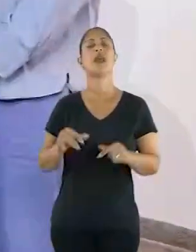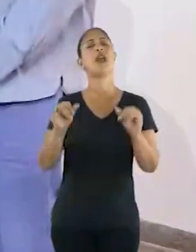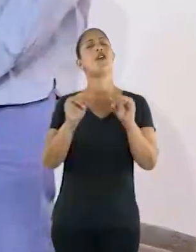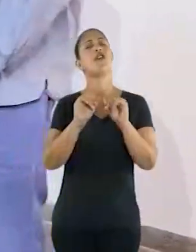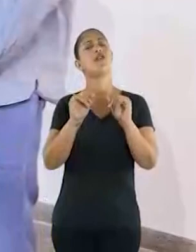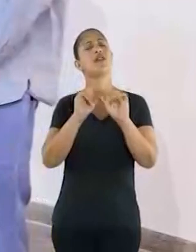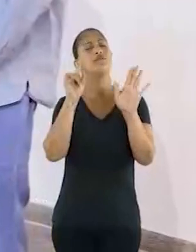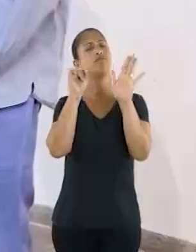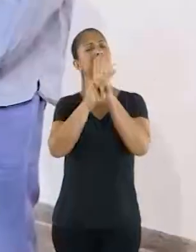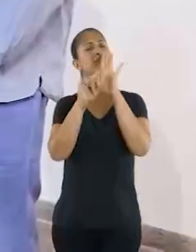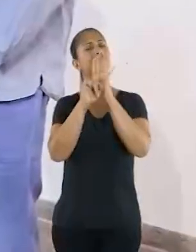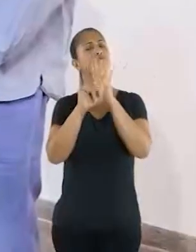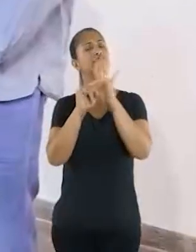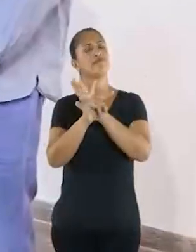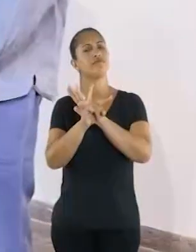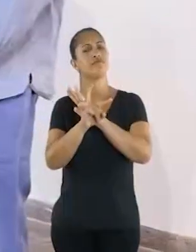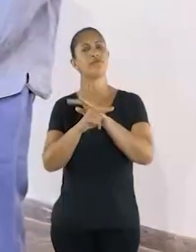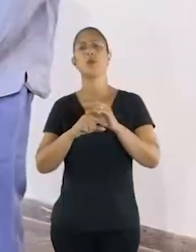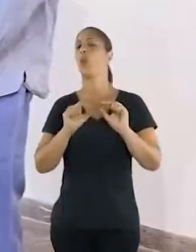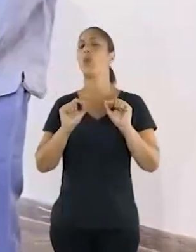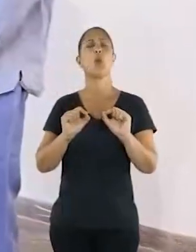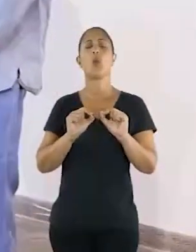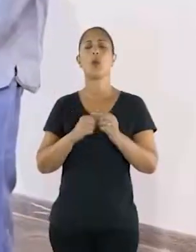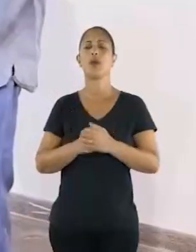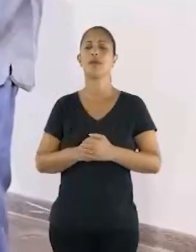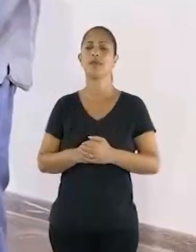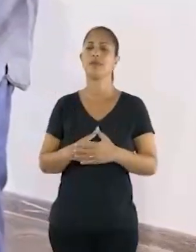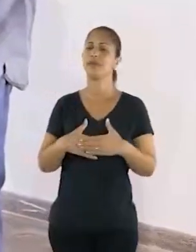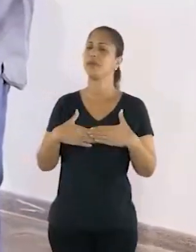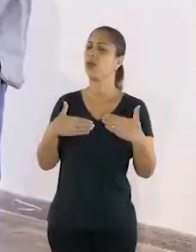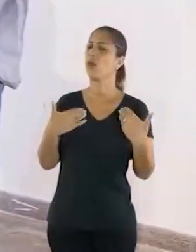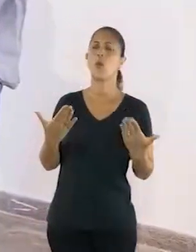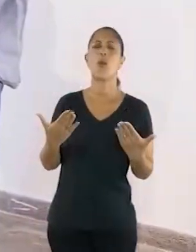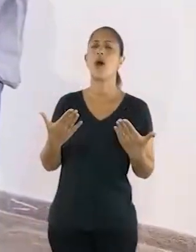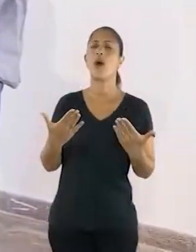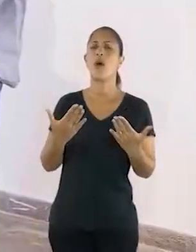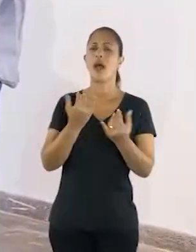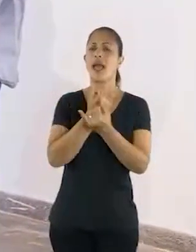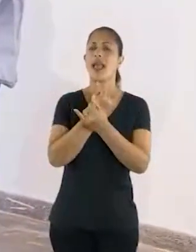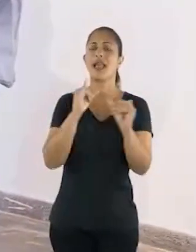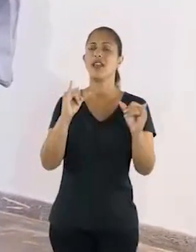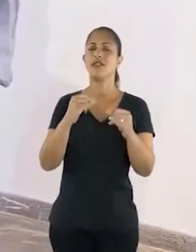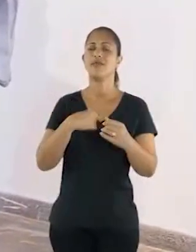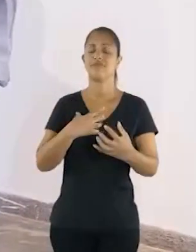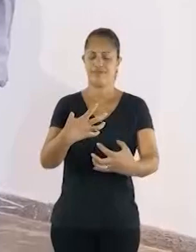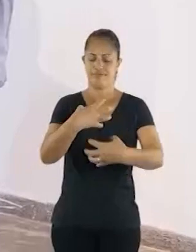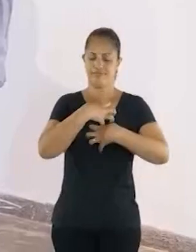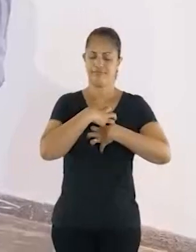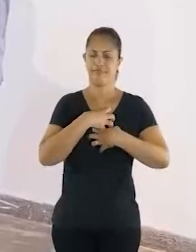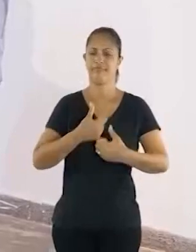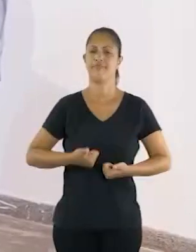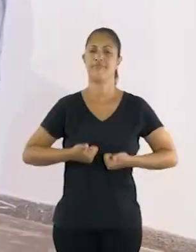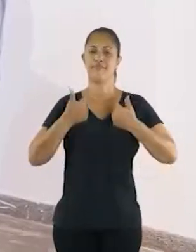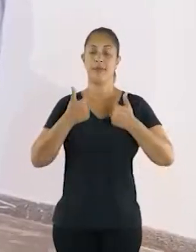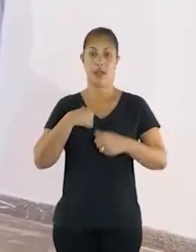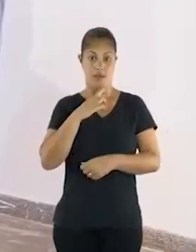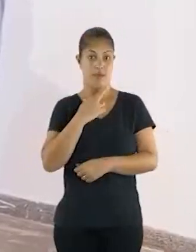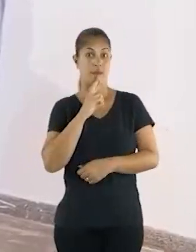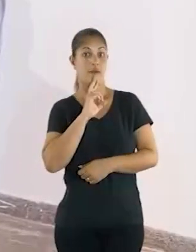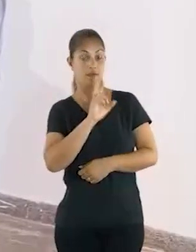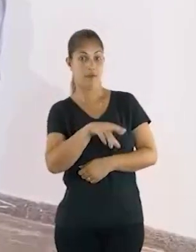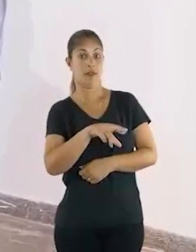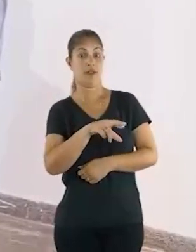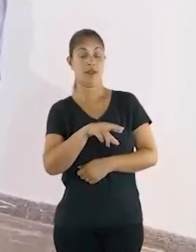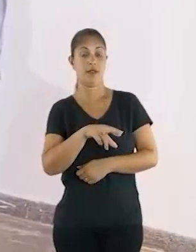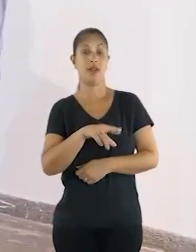um questionamento, né, para a gente, falando assim, qual é a energia que te move? E aí a gente respondeu assim, que a energia